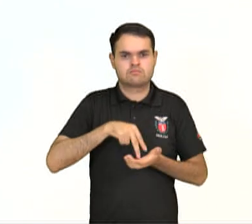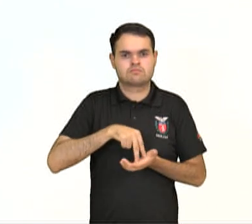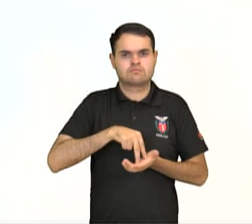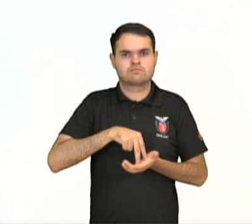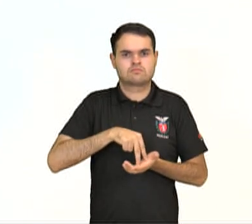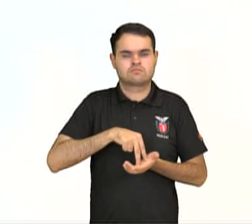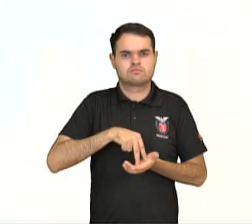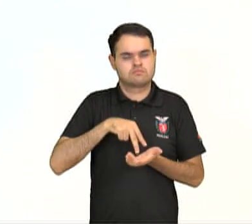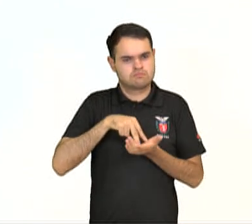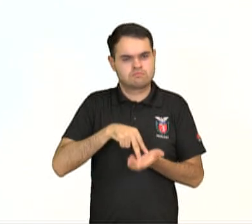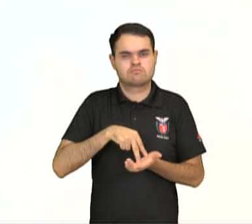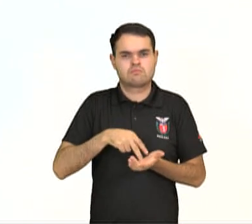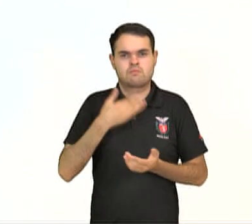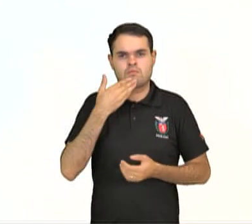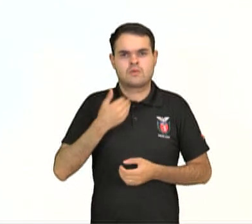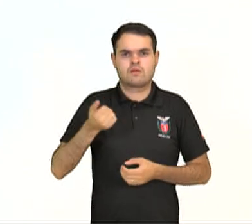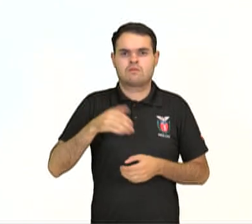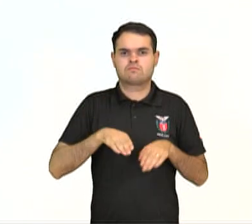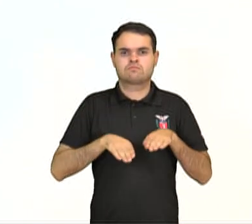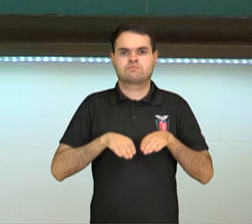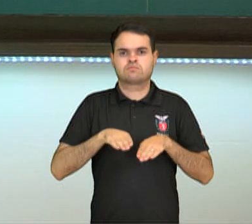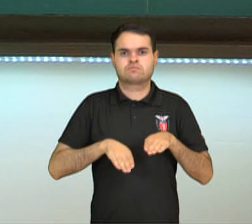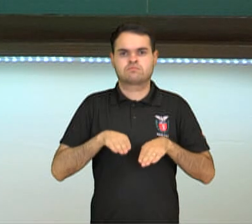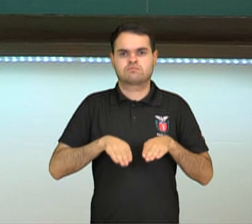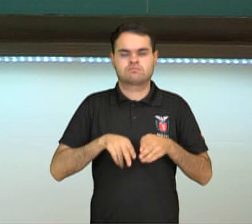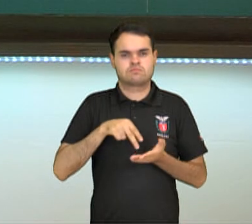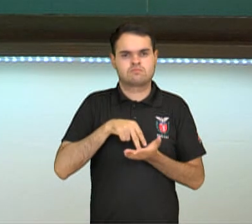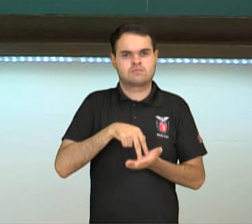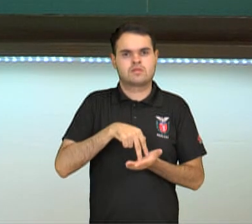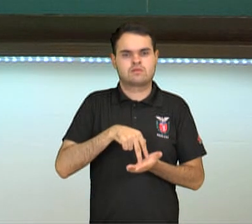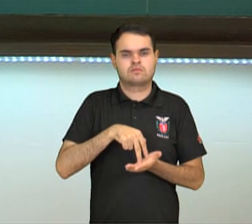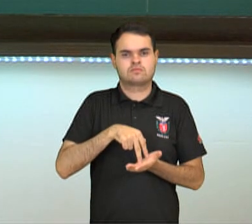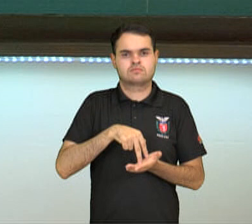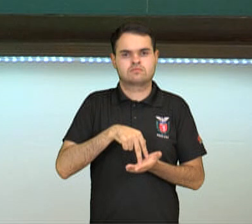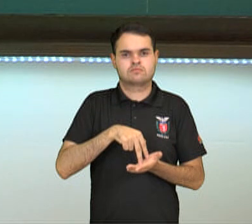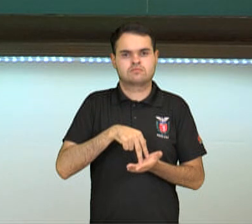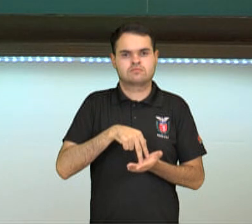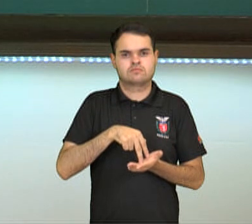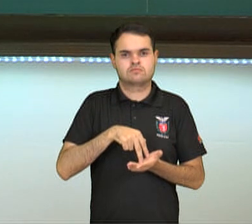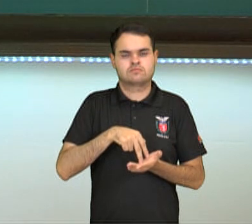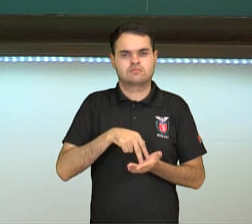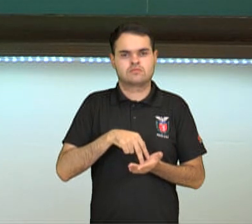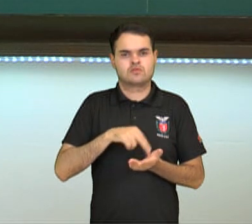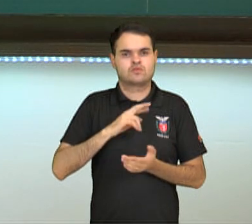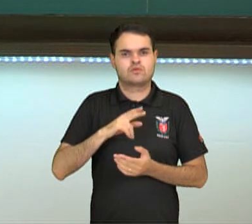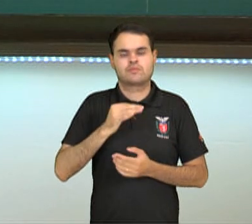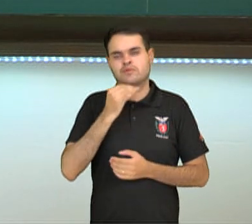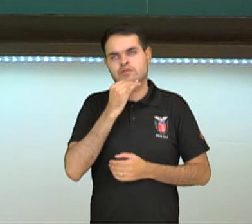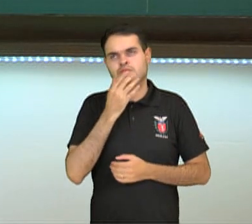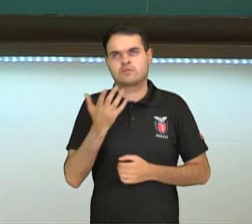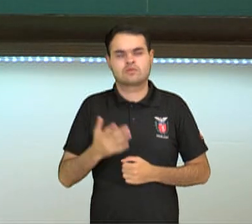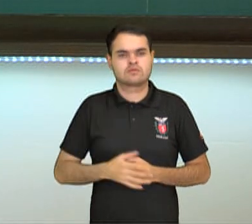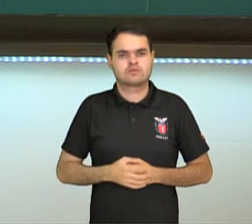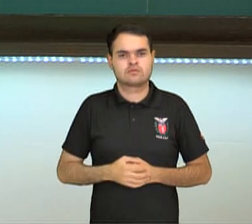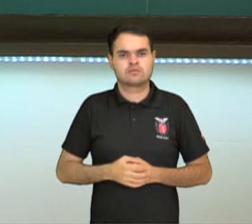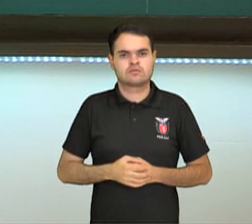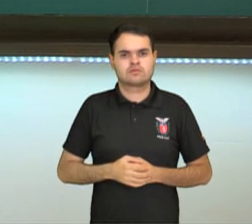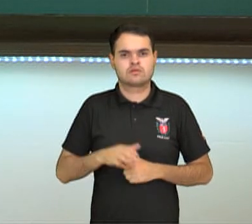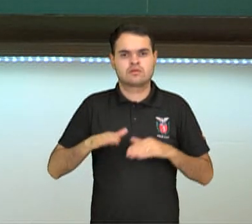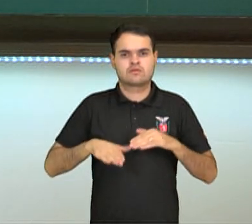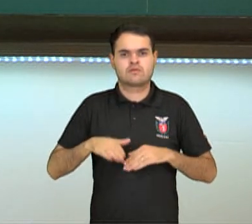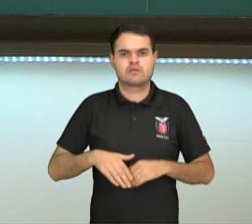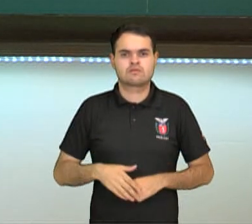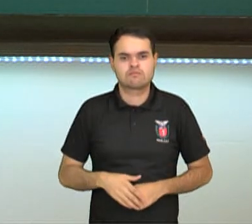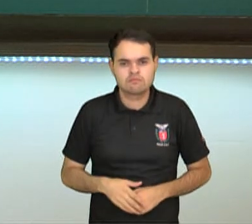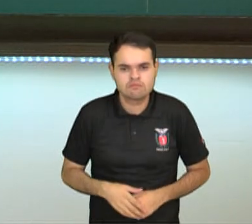nossa postura melhor, o nosso equilíbrio melhora, tá? Eu não vou andar, por exemplo, arqueado para